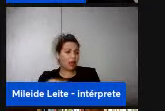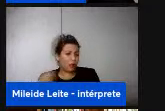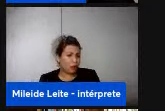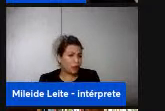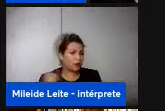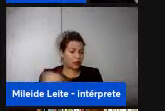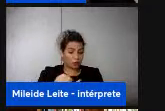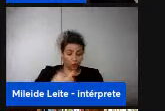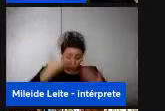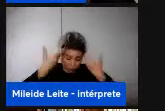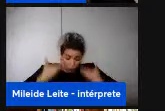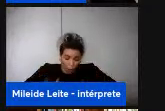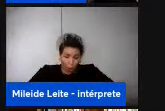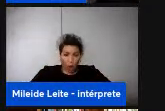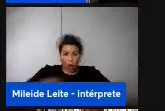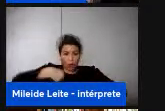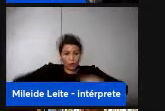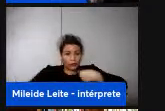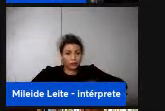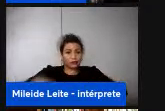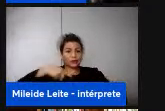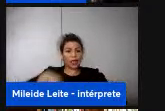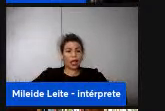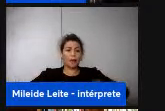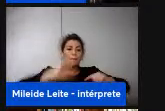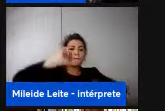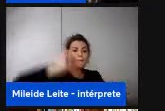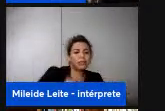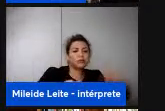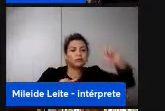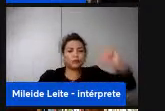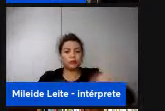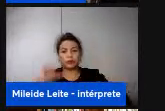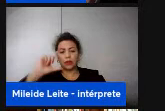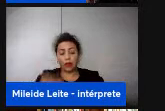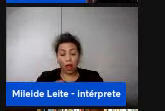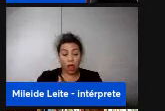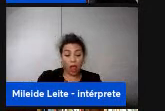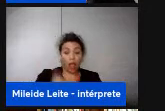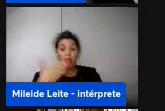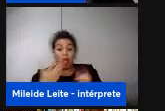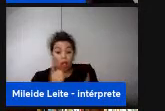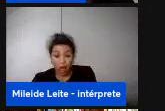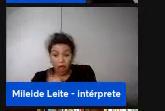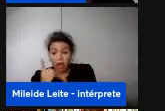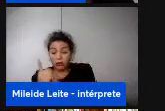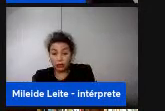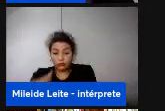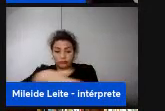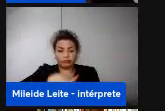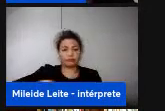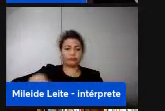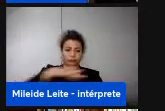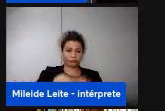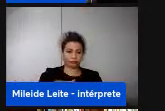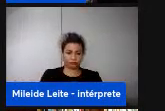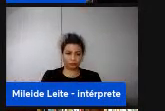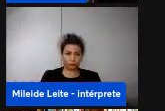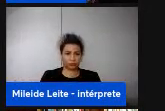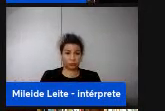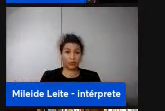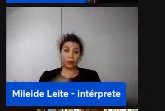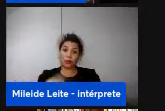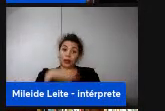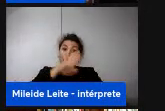um organismo, né, ele minimizar as surpresas que ele encontra no ambiente. Porque,